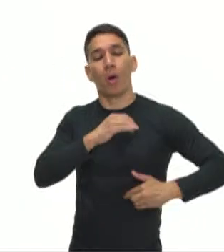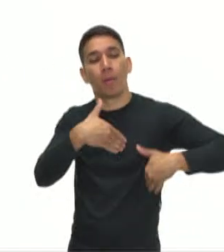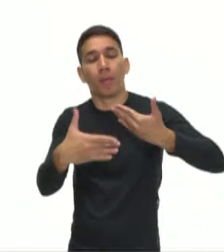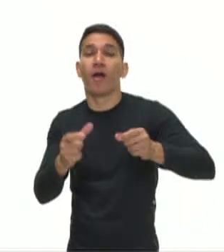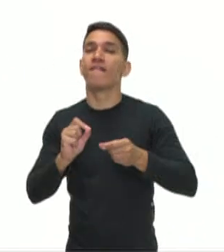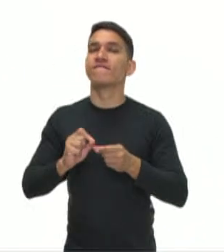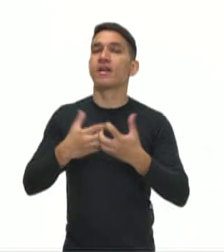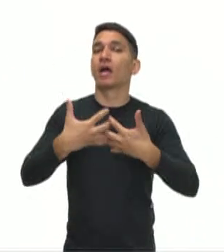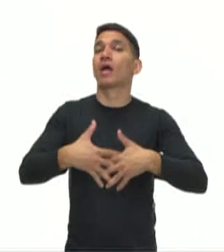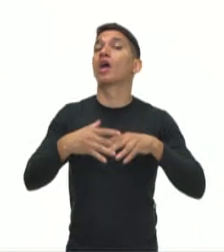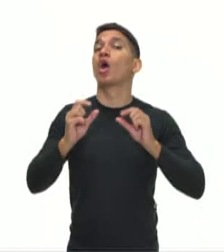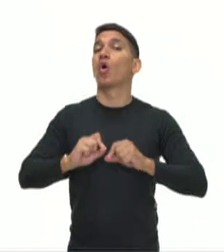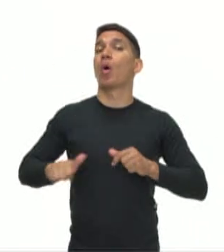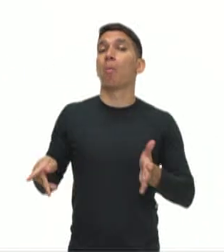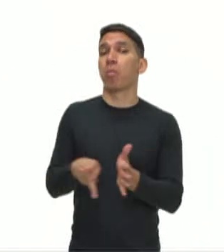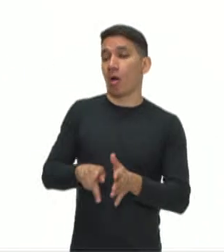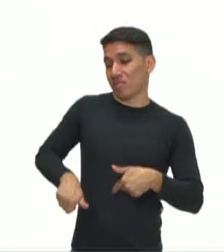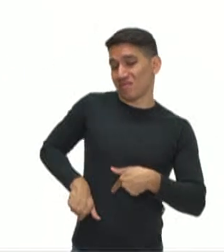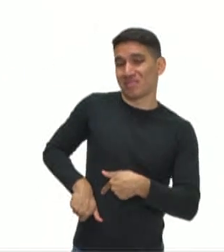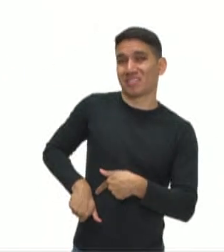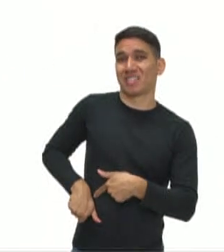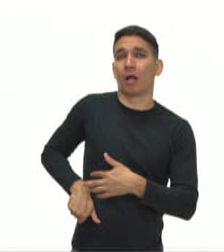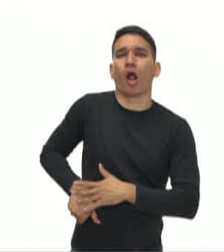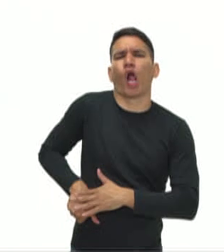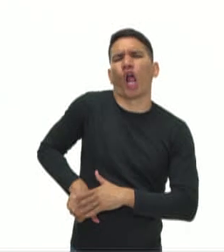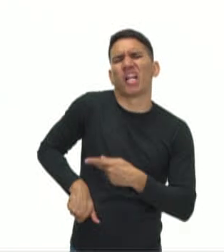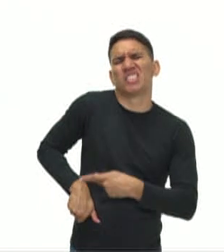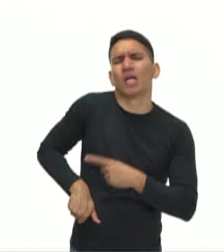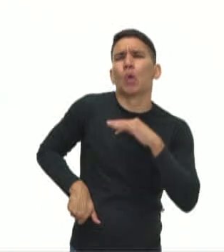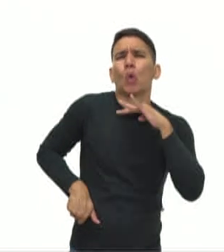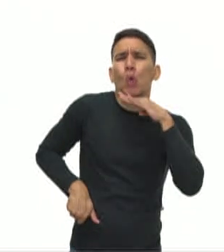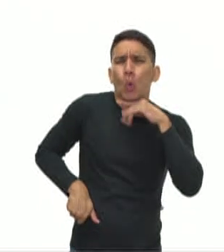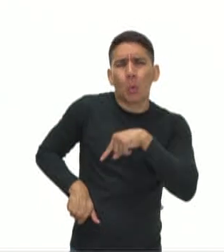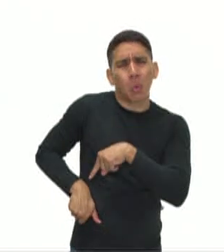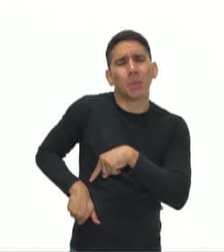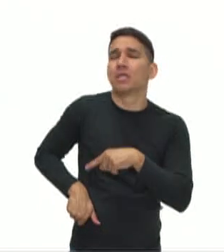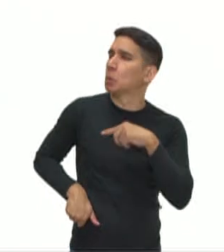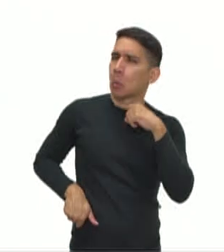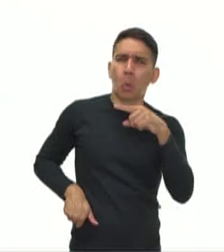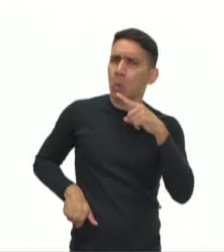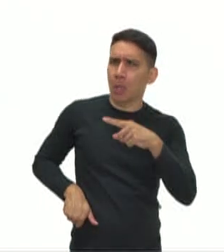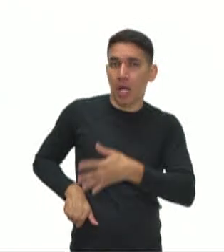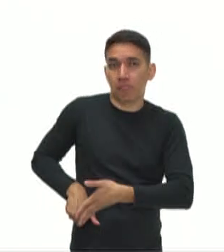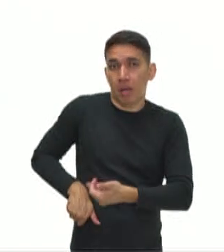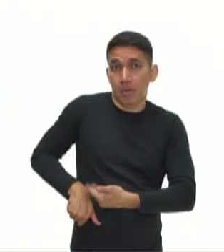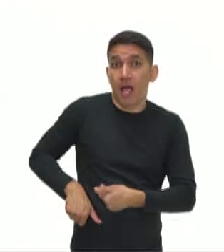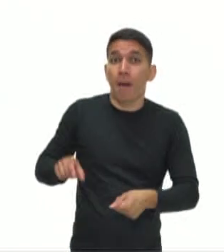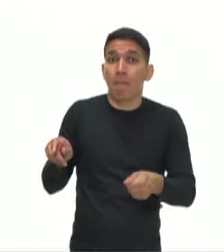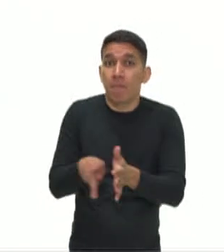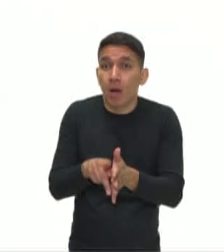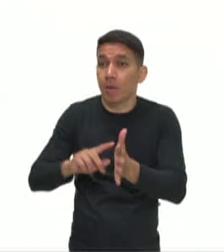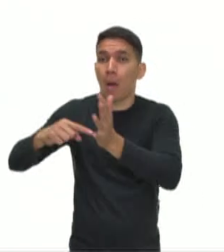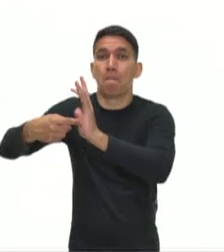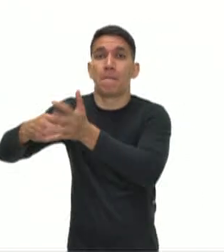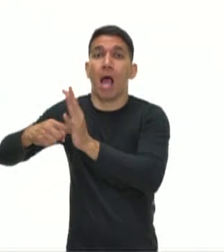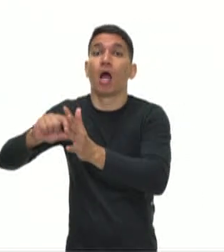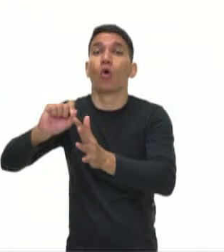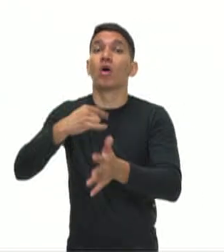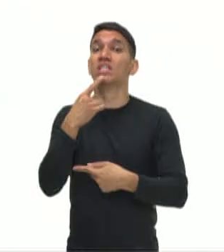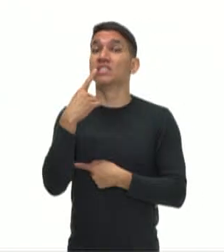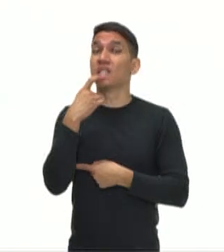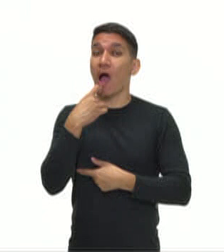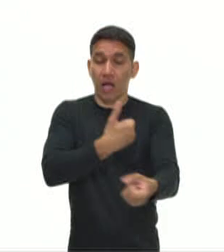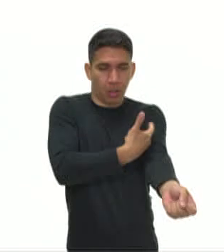faz o trabalho do rim doente, que o rim não está conseguindo fazer, através de uma máquina que retira o sangue